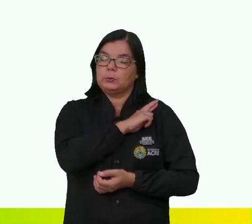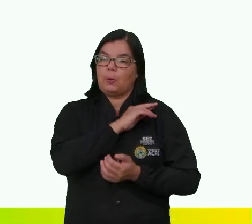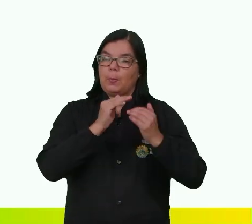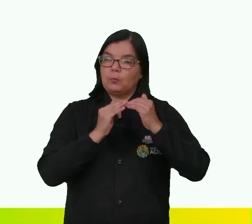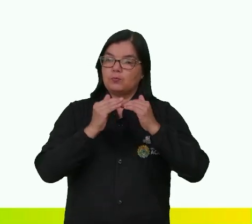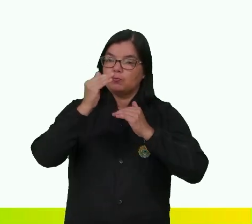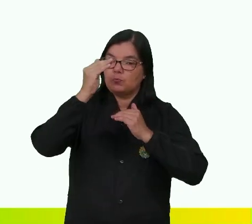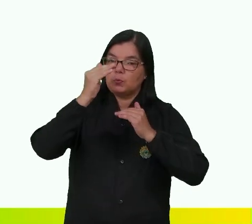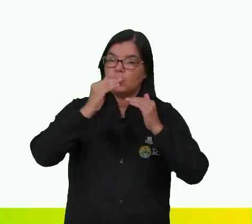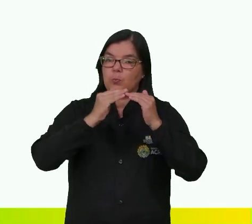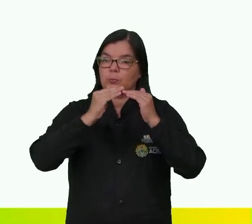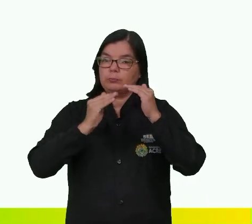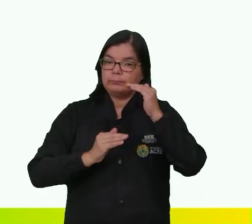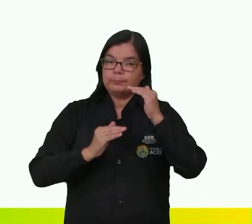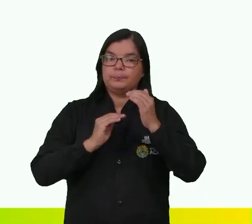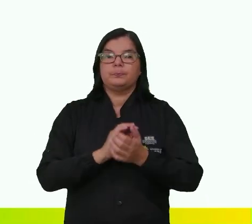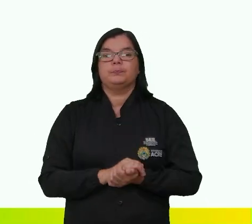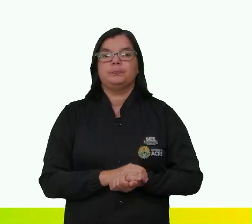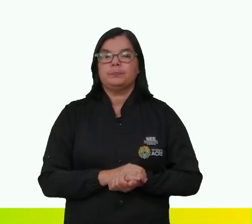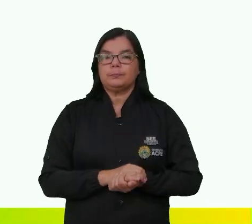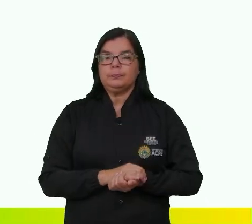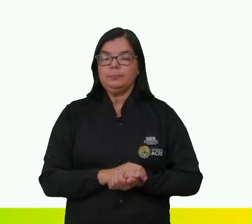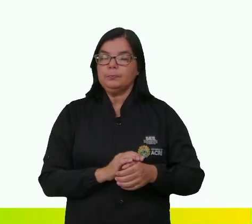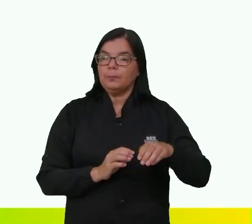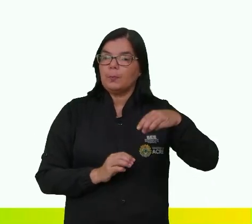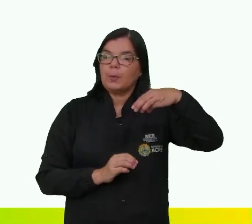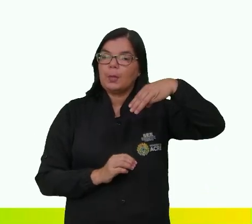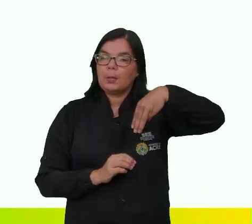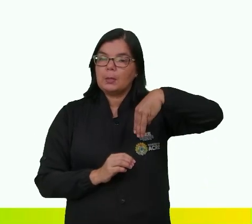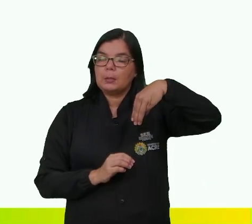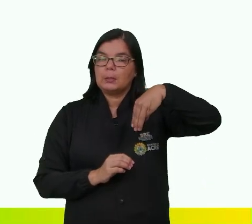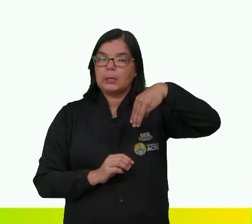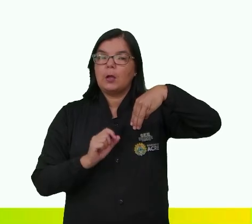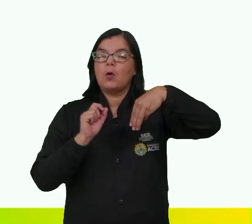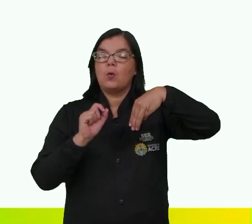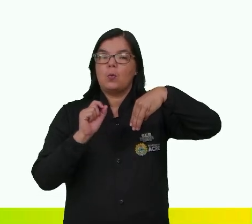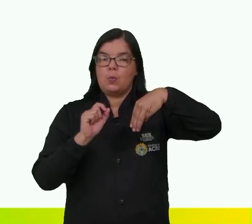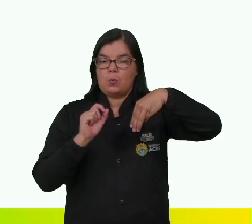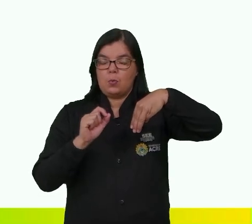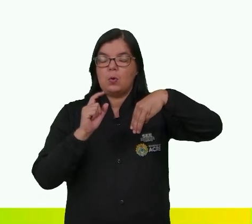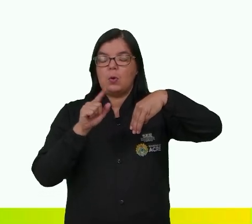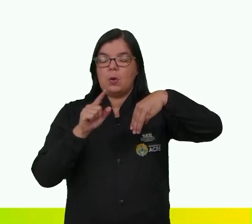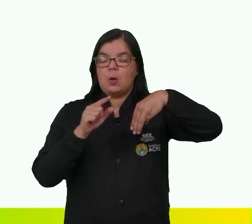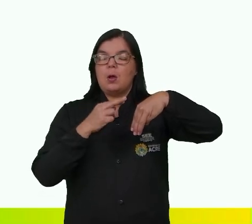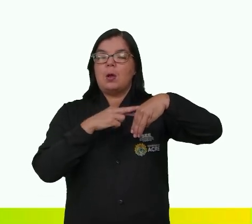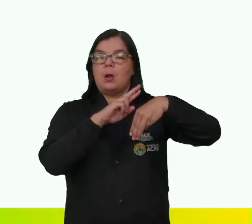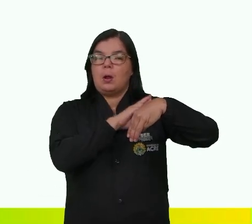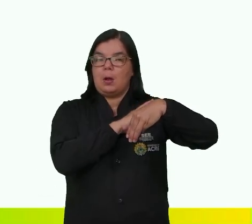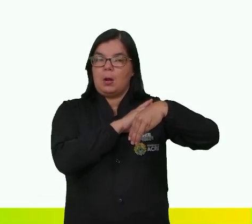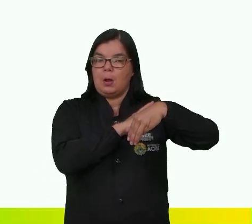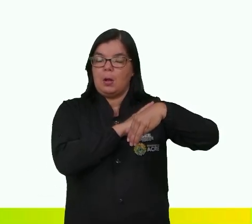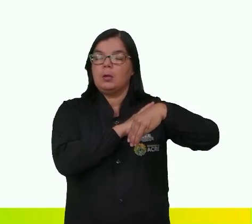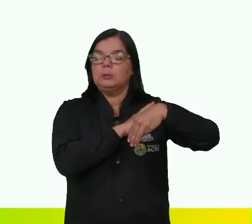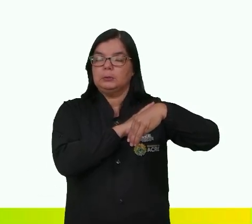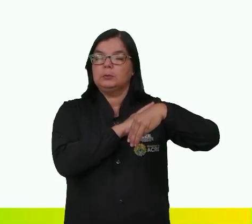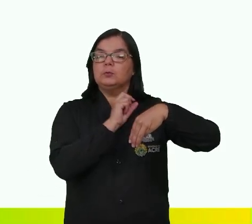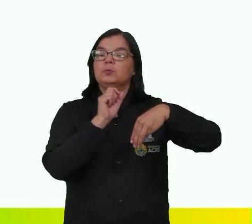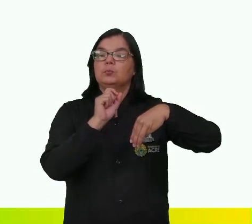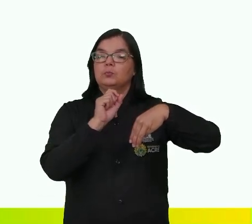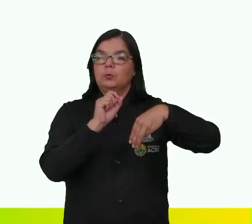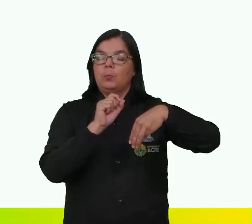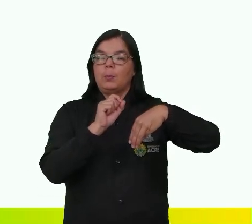descer o gráfico da função. E esse m, ele vai ser o responsável